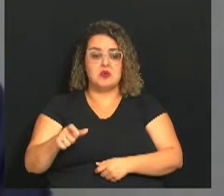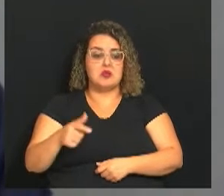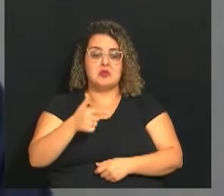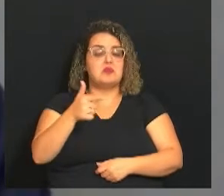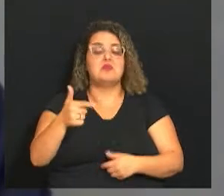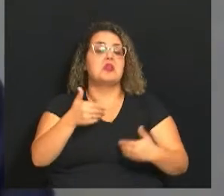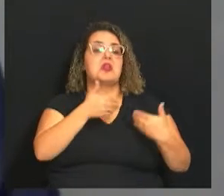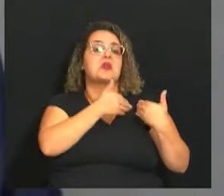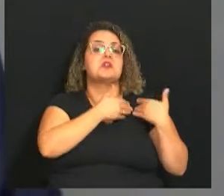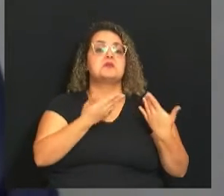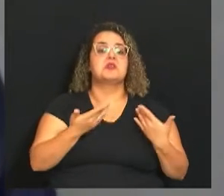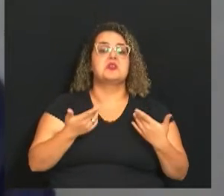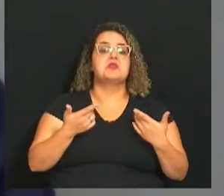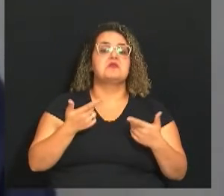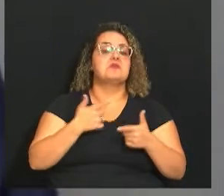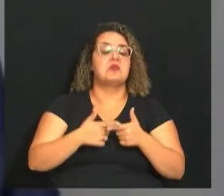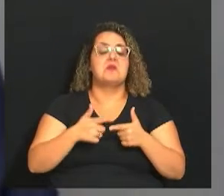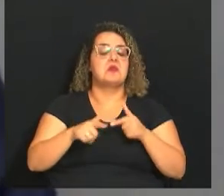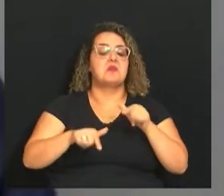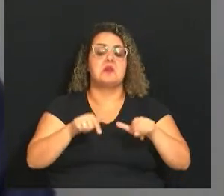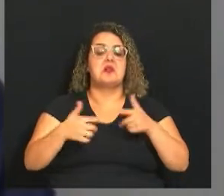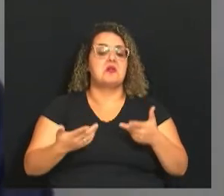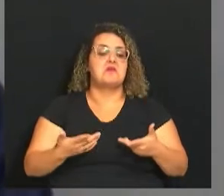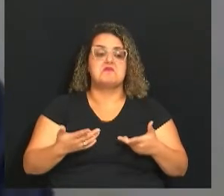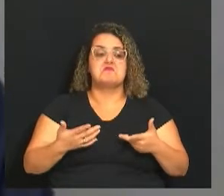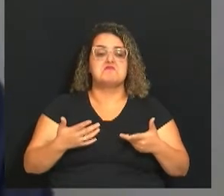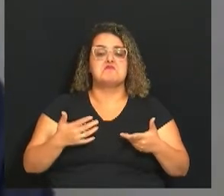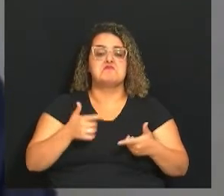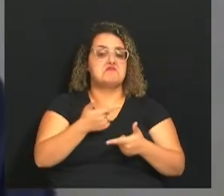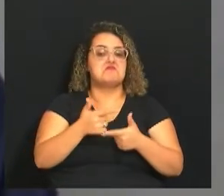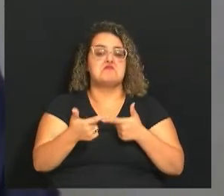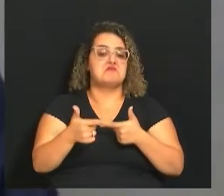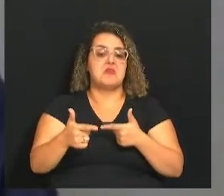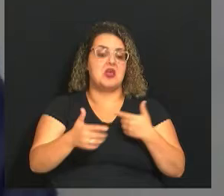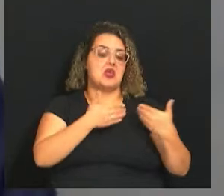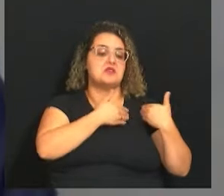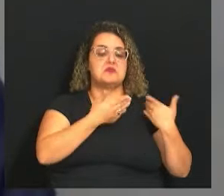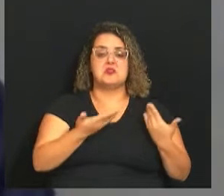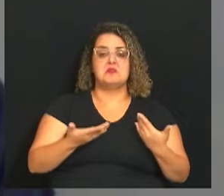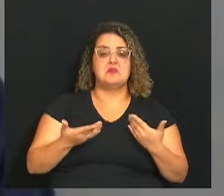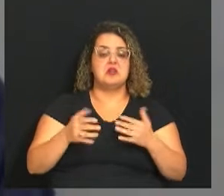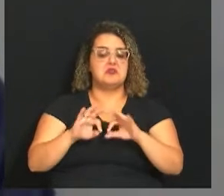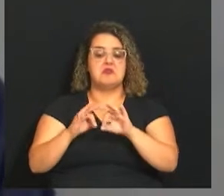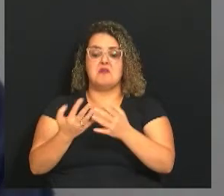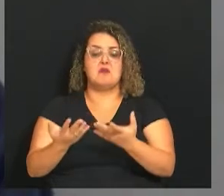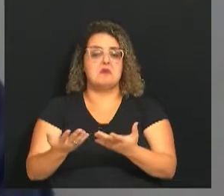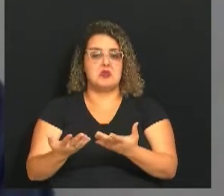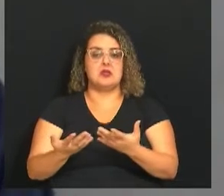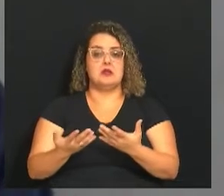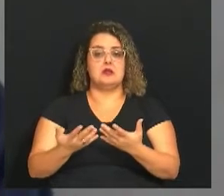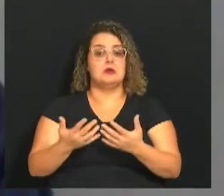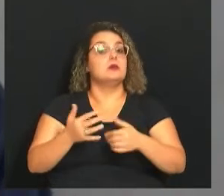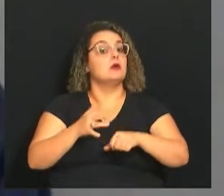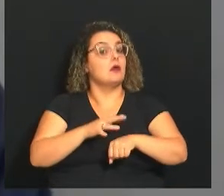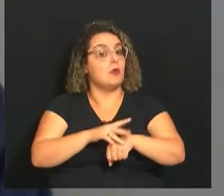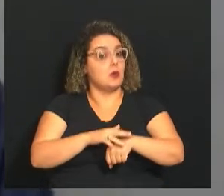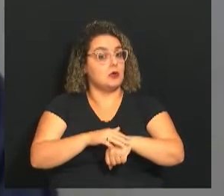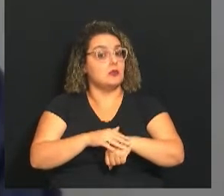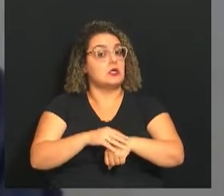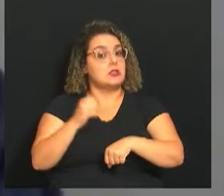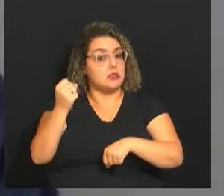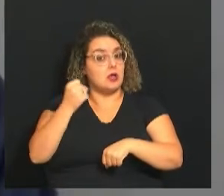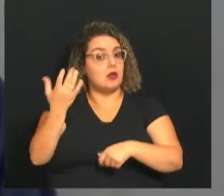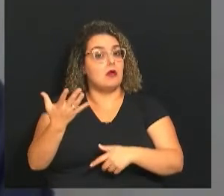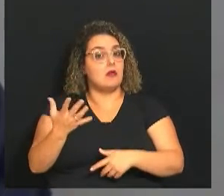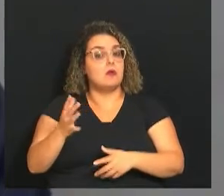na realidade, é uma doença grave e que demorou muito tempo para ser reconhecida, tanto pela Justiça do Trabalho